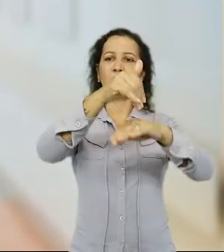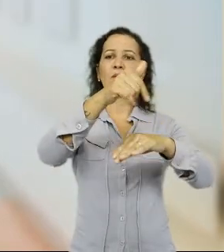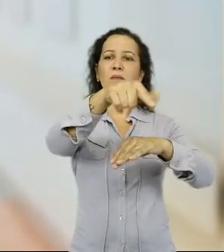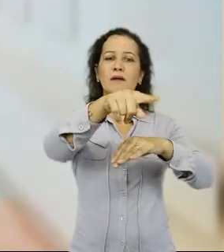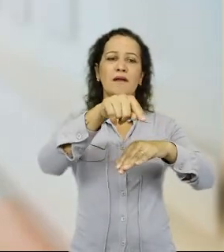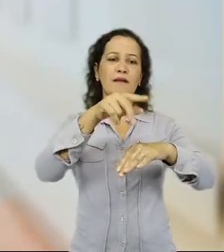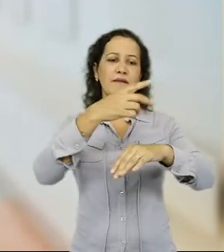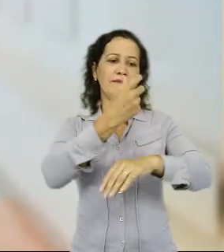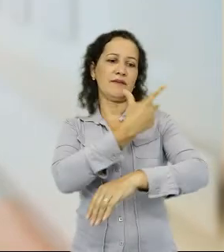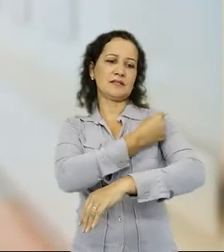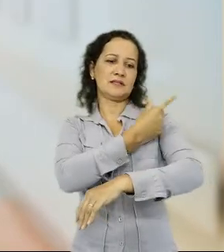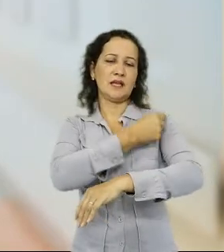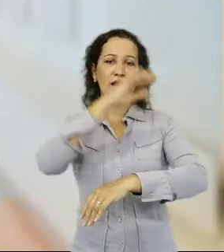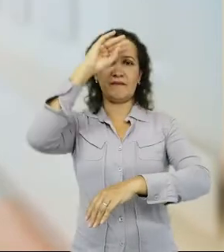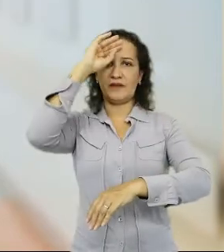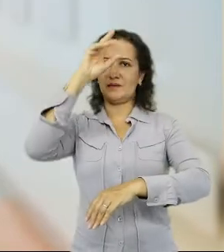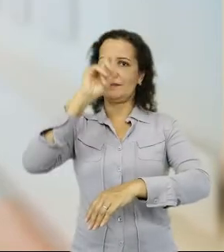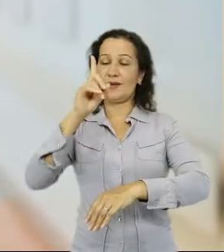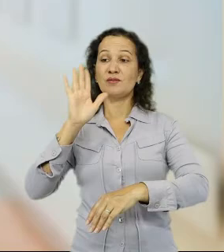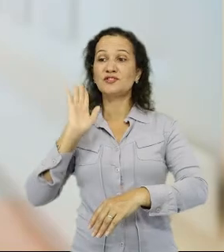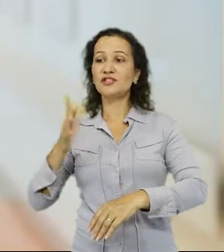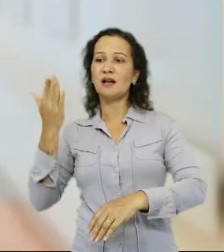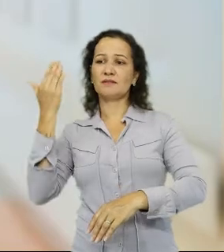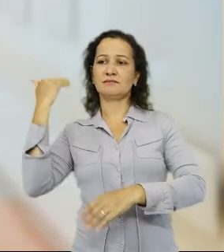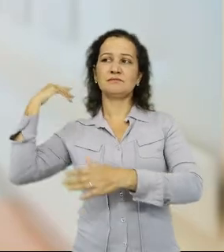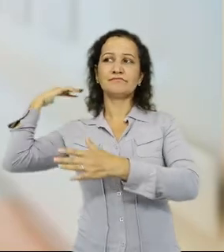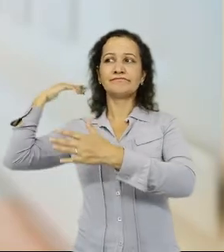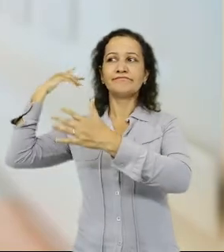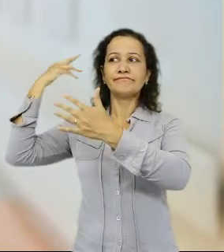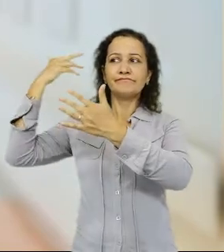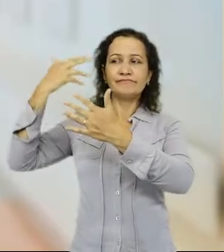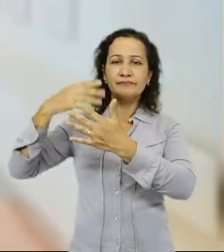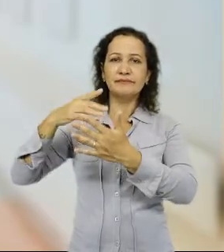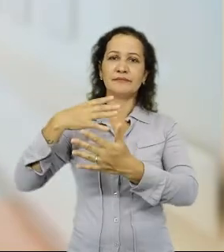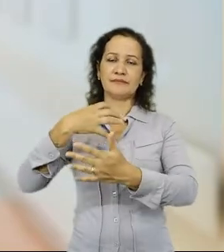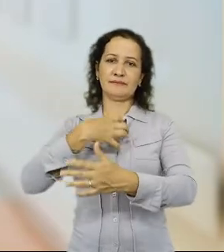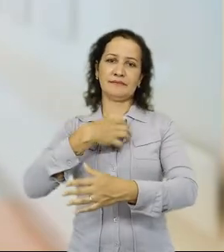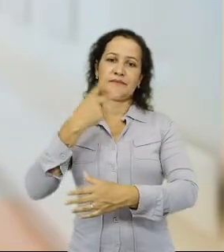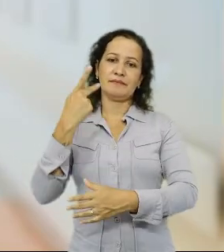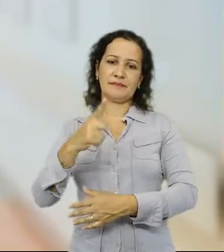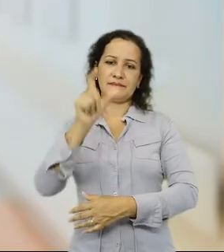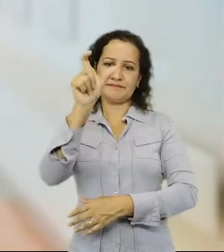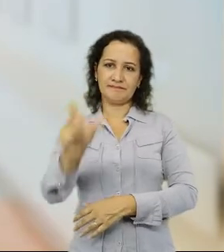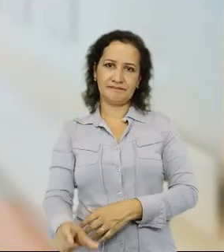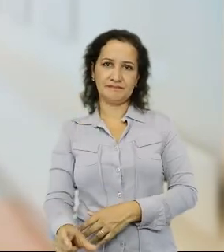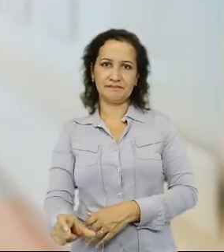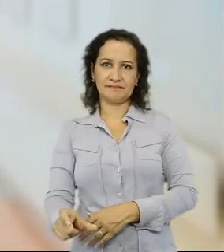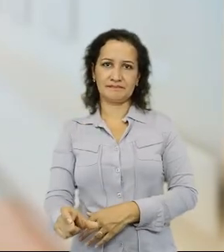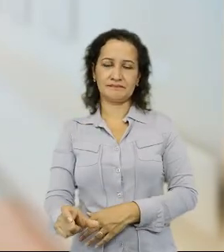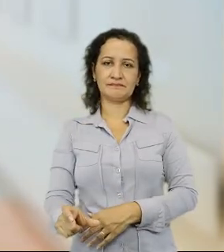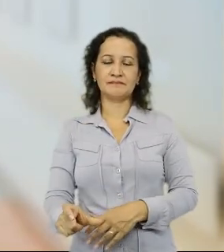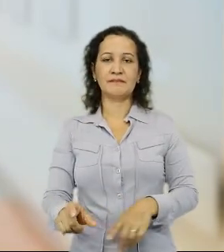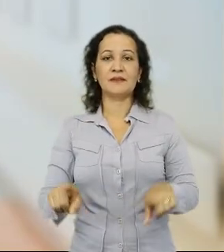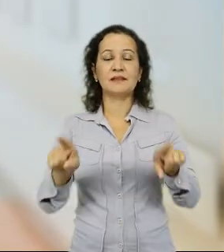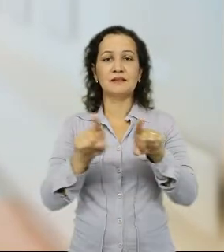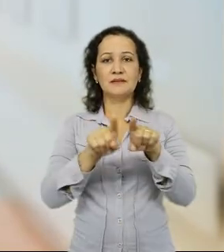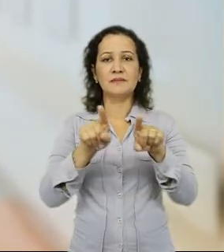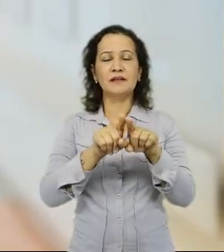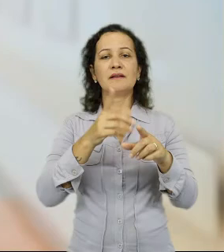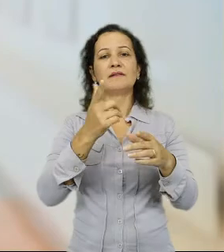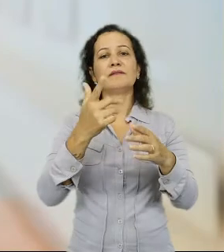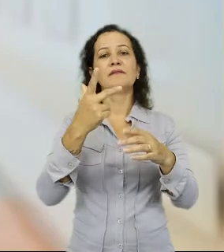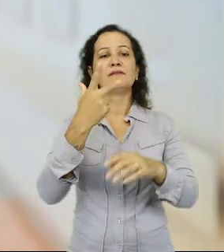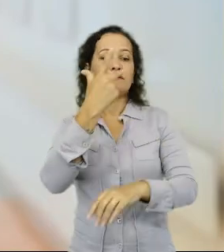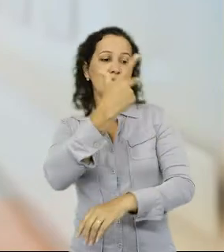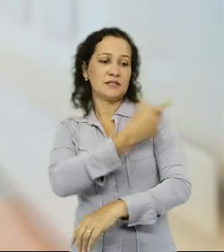possíveis eventos adversos ou reações adversas relacionadas à vacina. E em relação à vacinação simultânea.